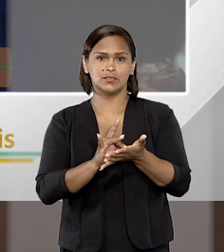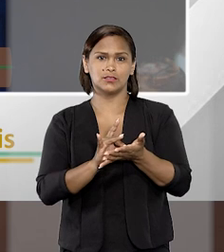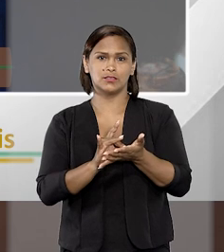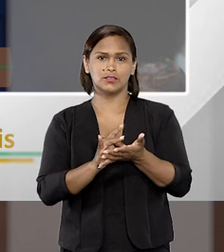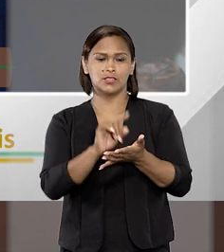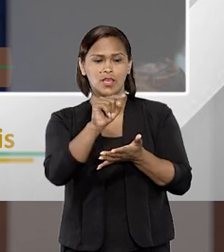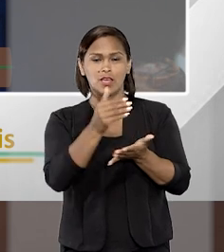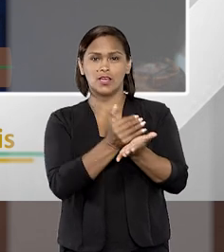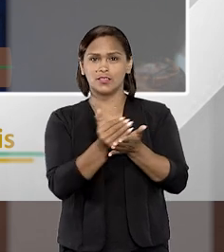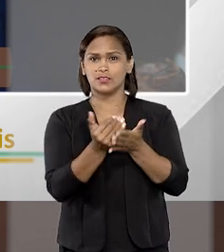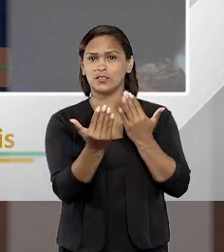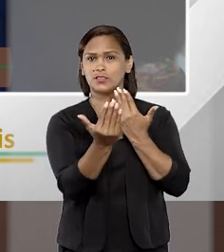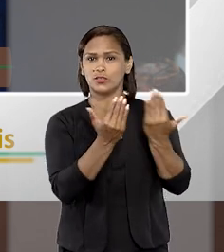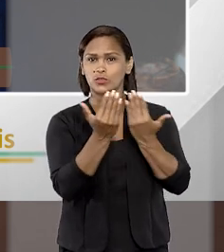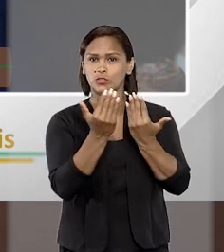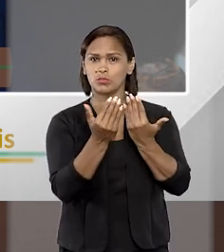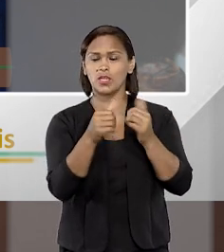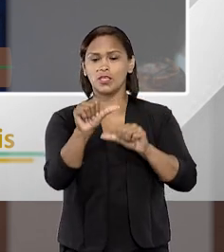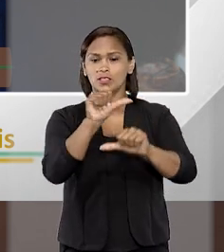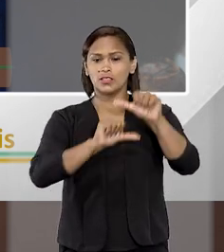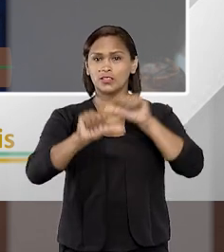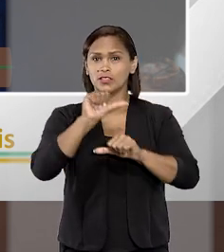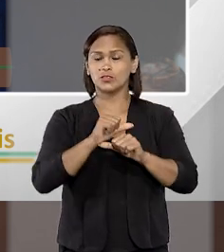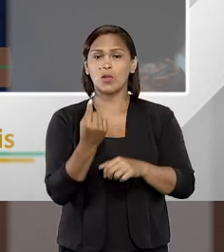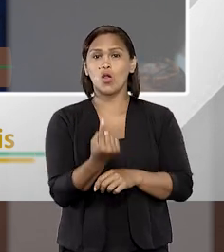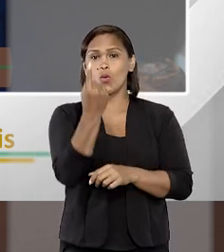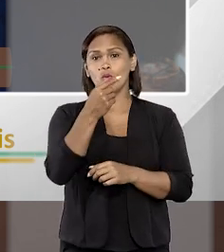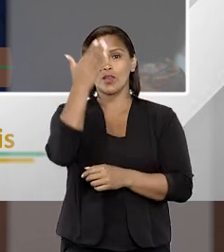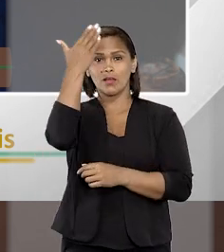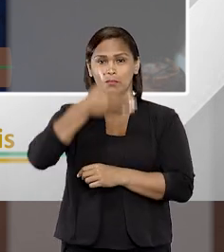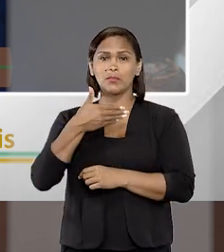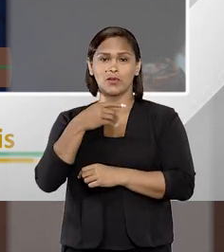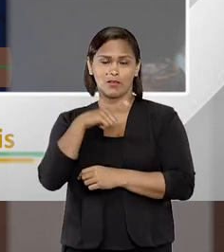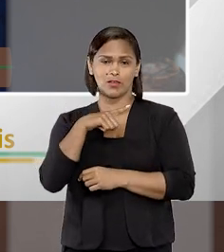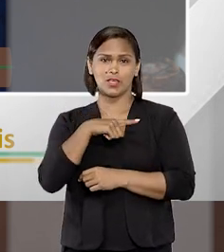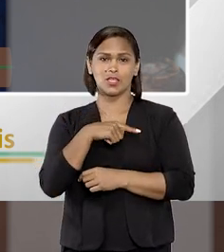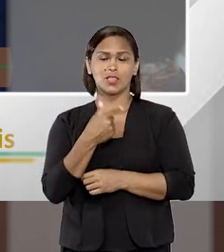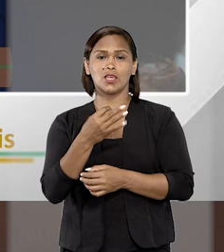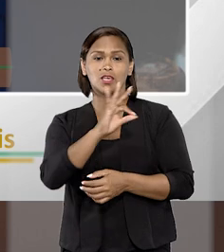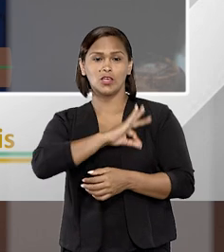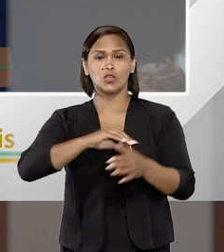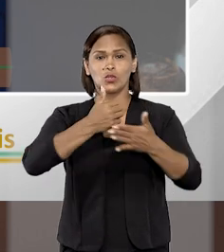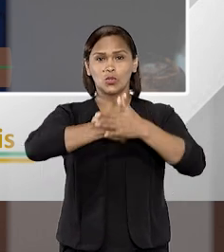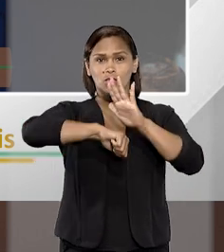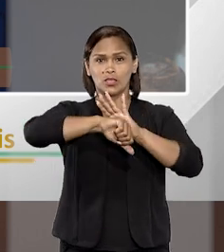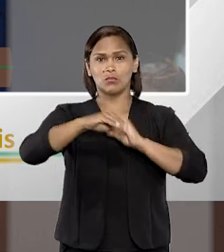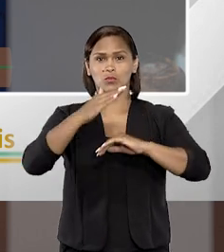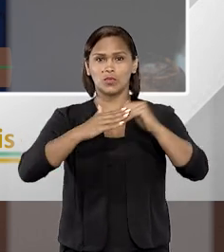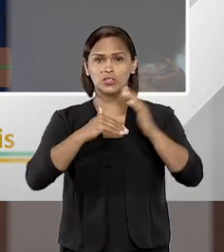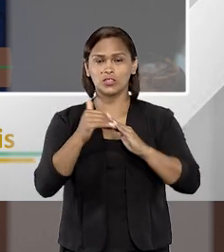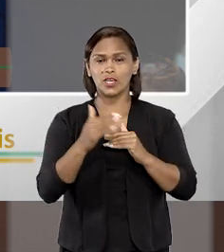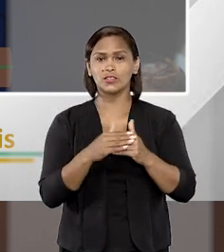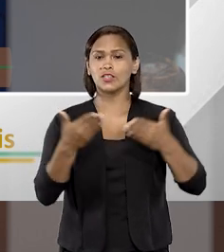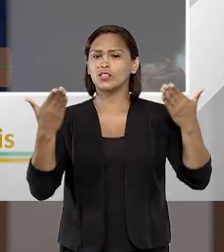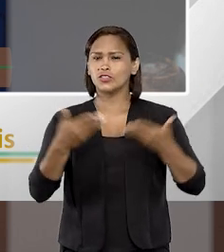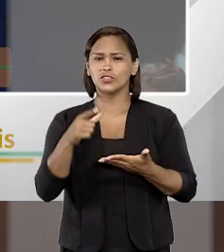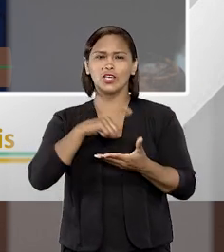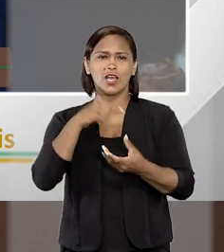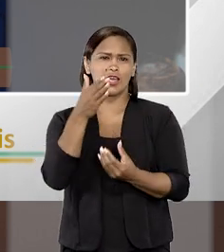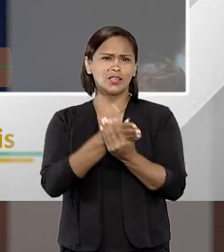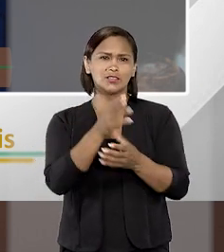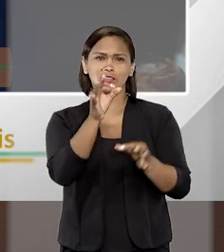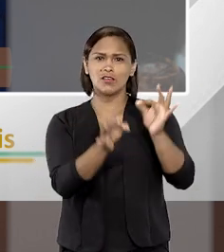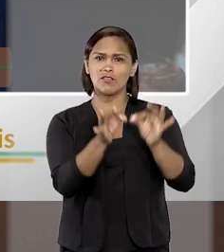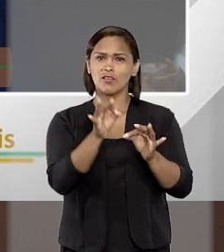as Inicial suspeita que se transformam praticamente na única prova da autoria do crime mas vamos caso já